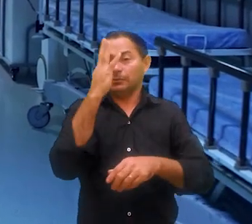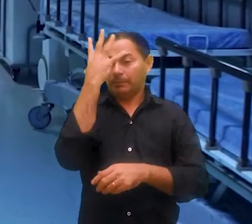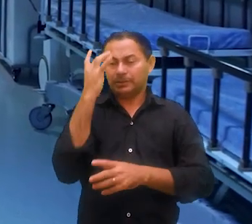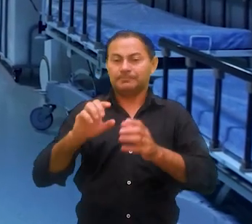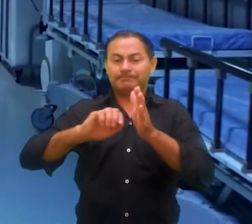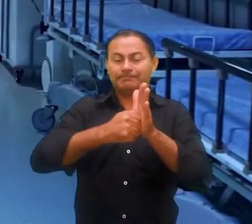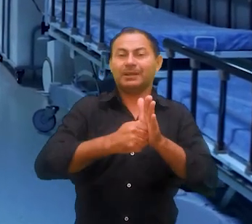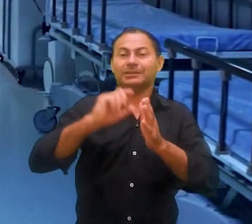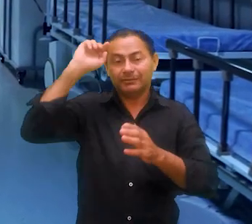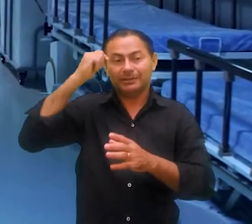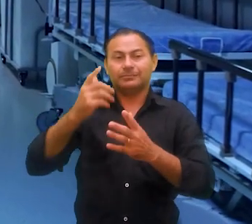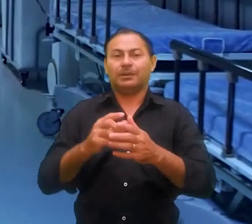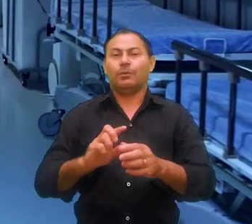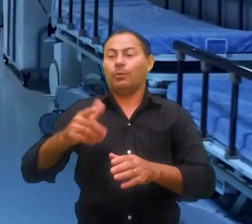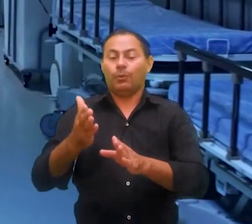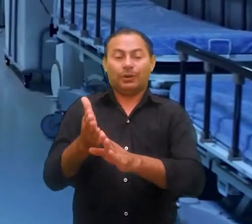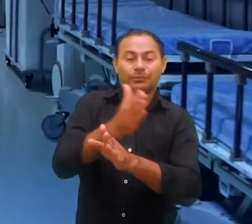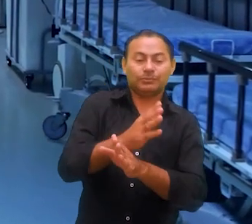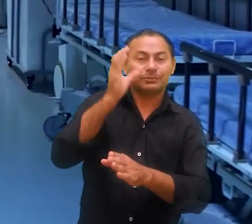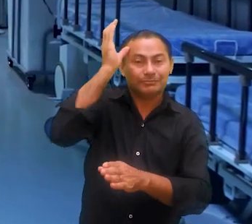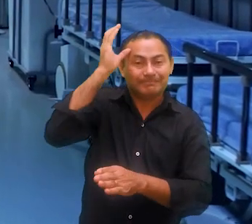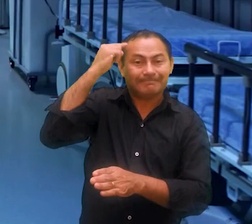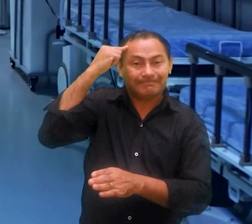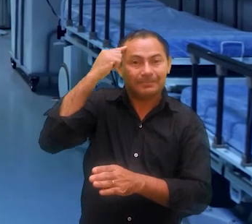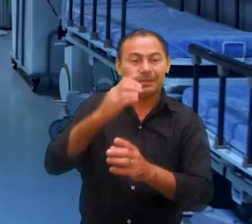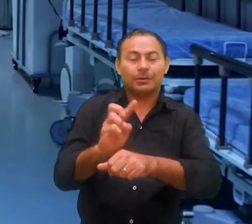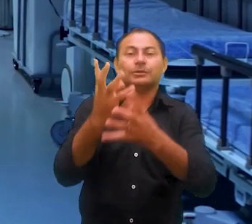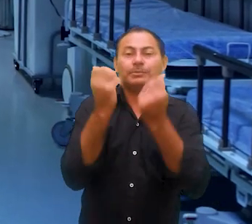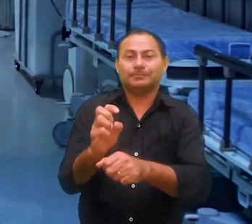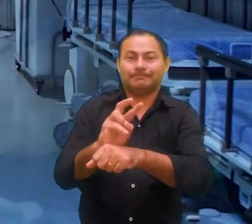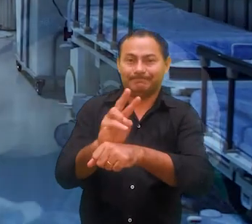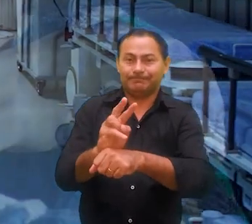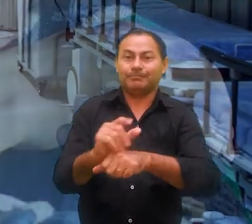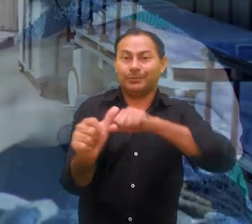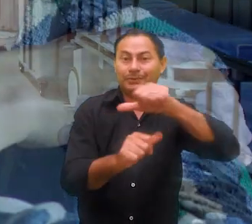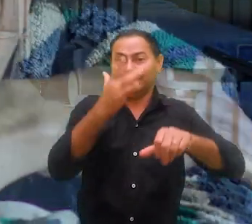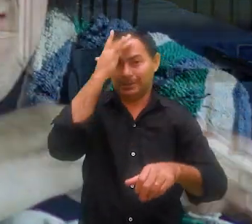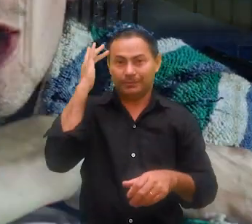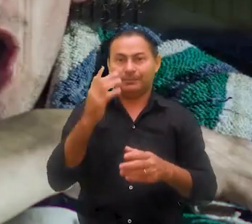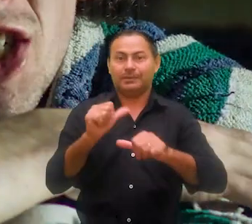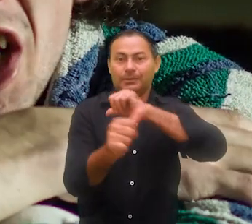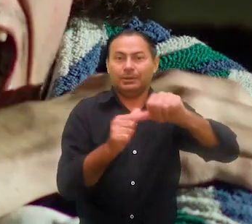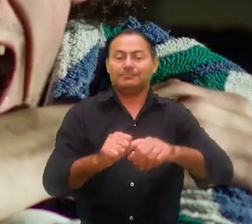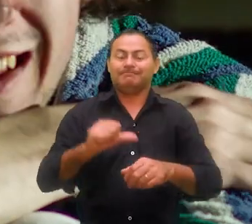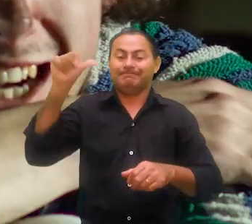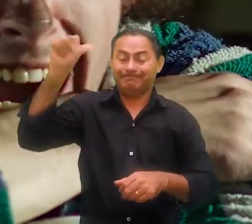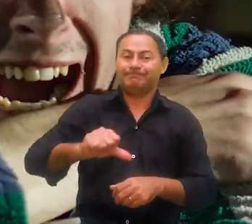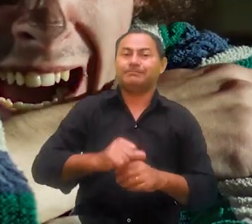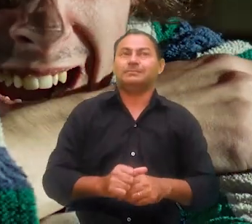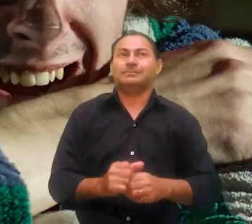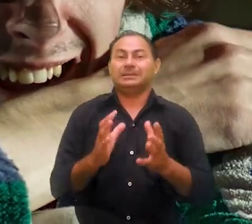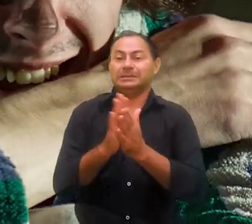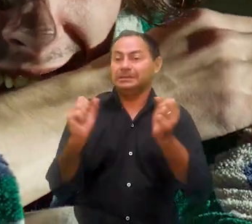de repente é como se alguém desligasse uma chave e o outro lado do subconsciente assumisse o controle. E aí, a pessoa se